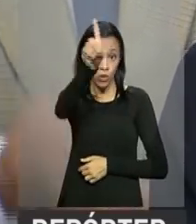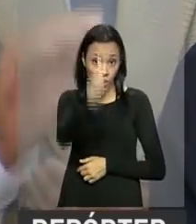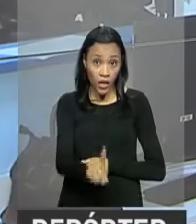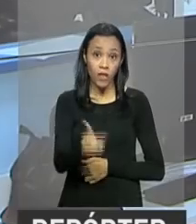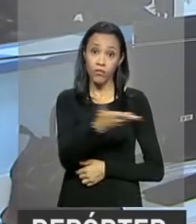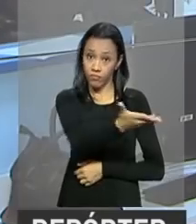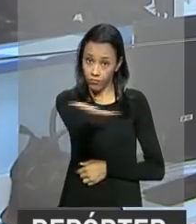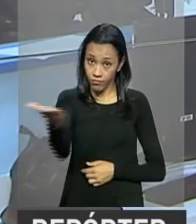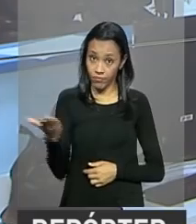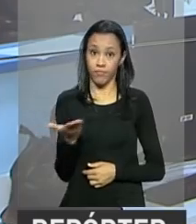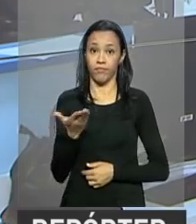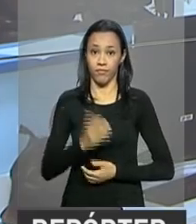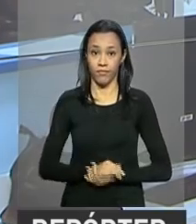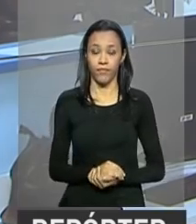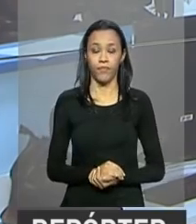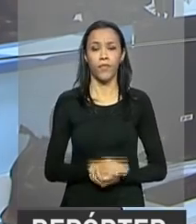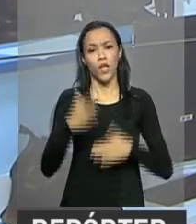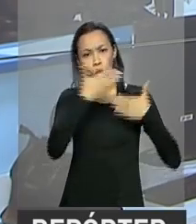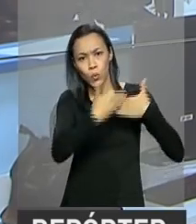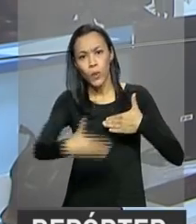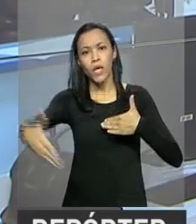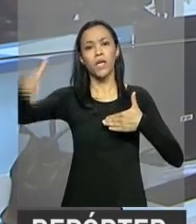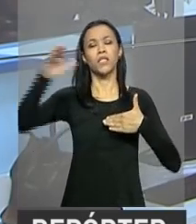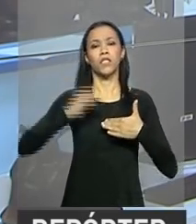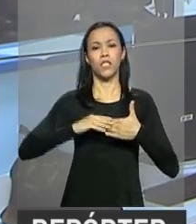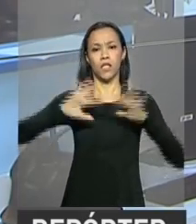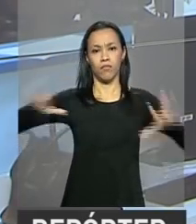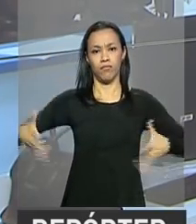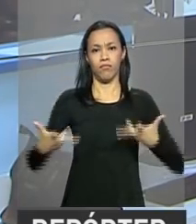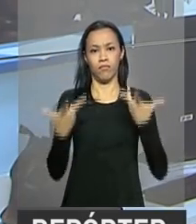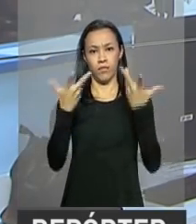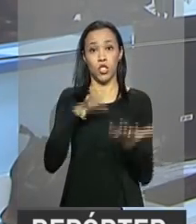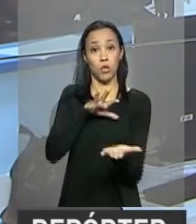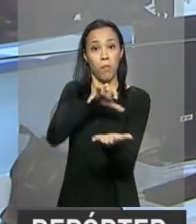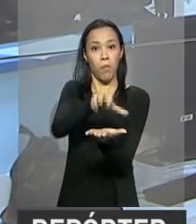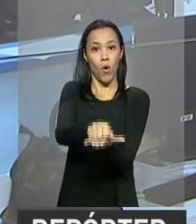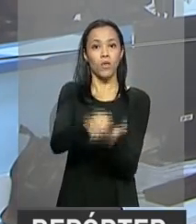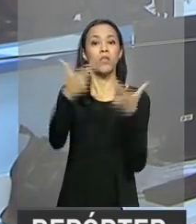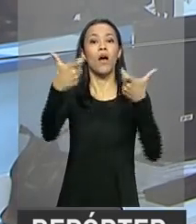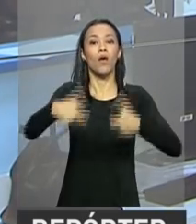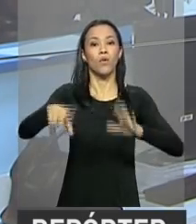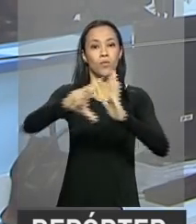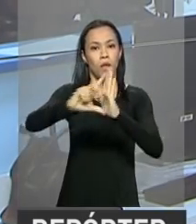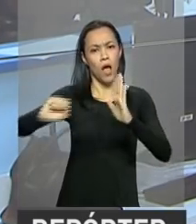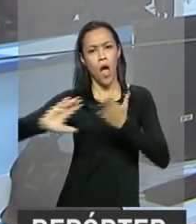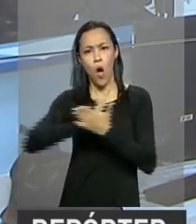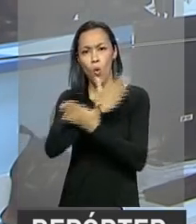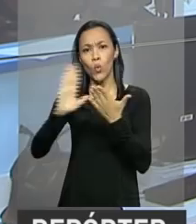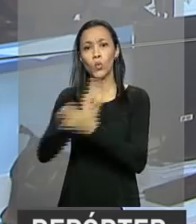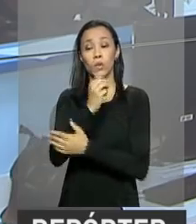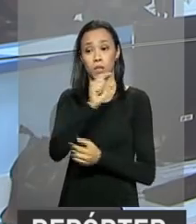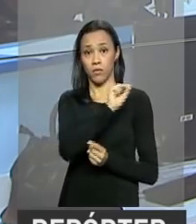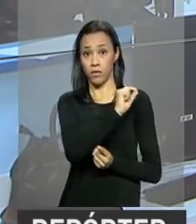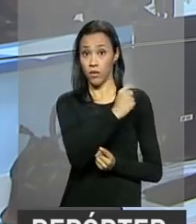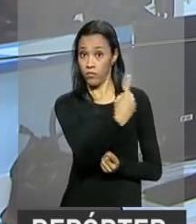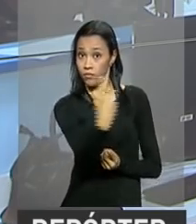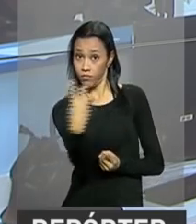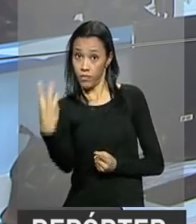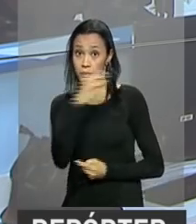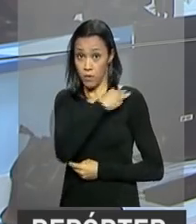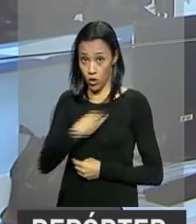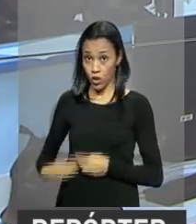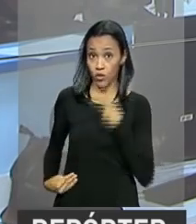brasileiros. Durante a cerimônia de posse ontem no Palácio do Planalto, alguns ministros falaram sobre a expectativa em relação ao